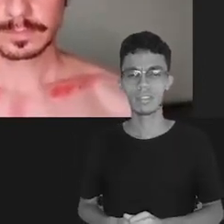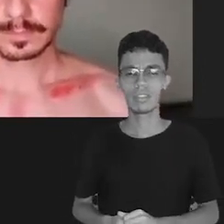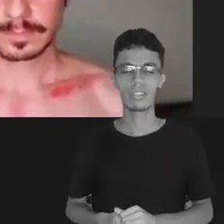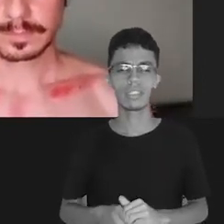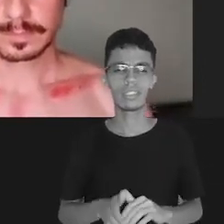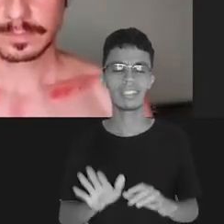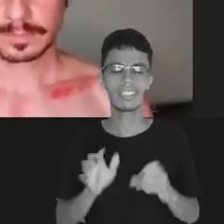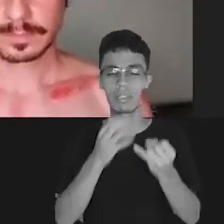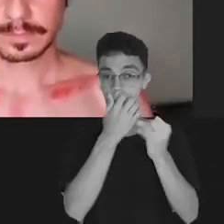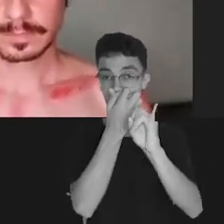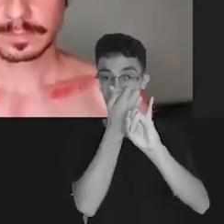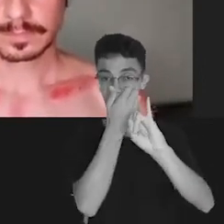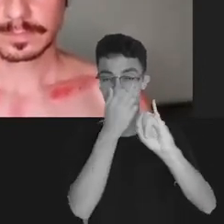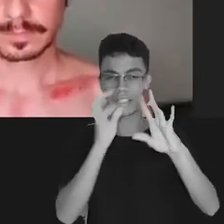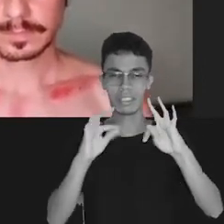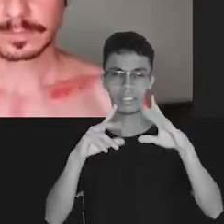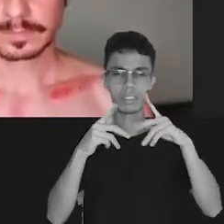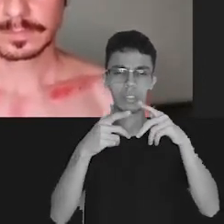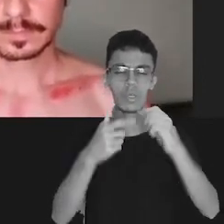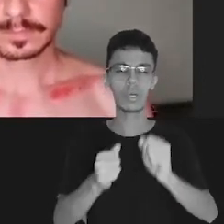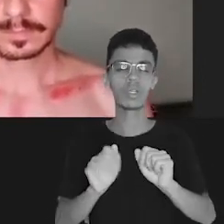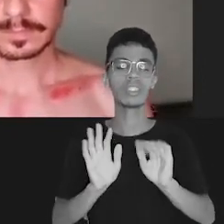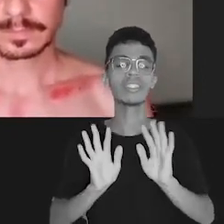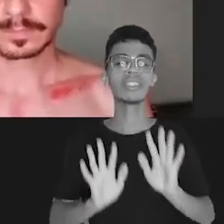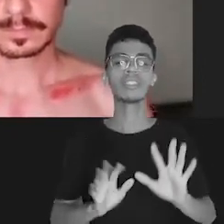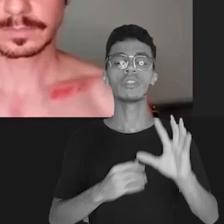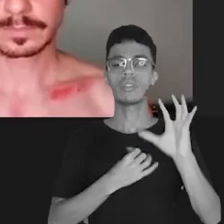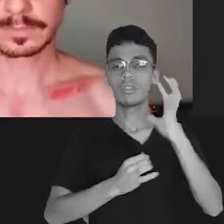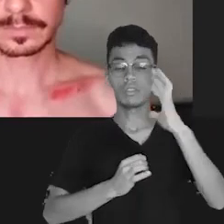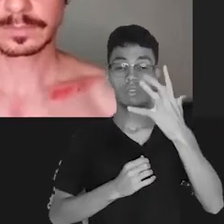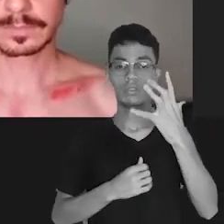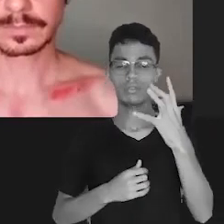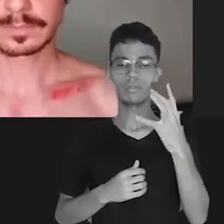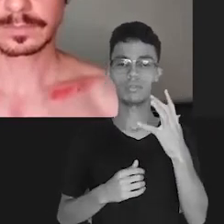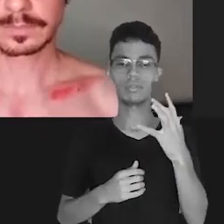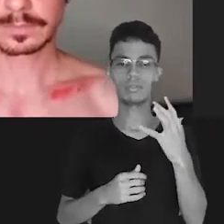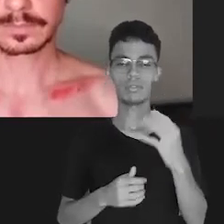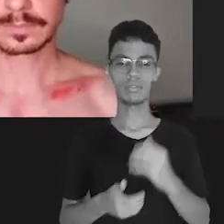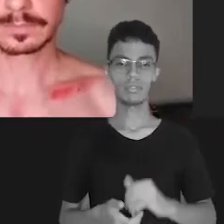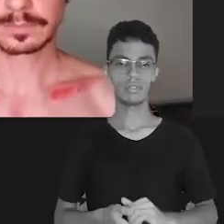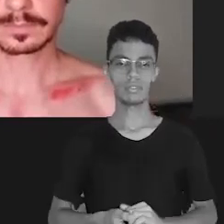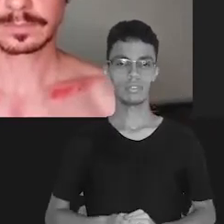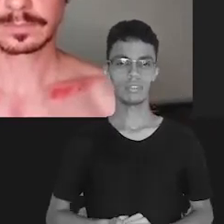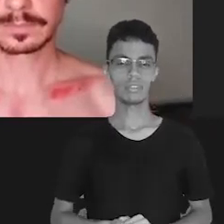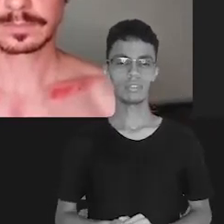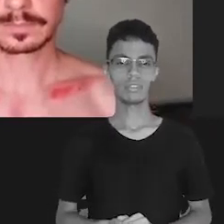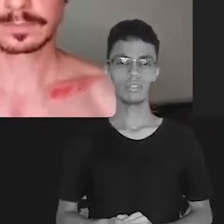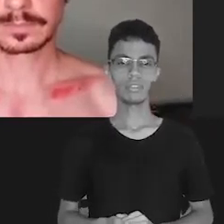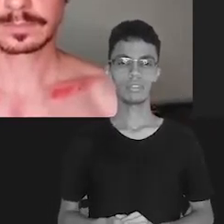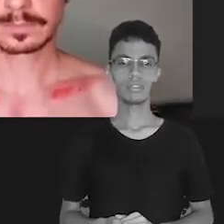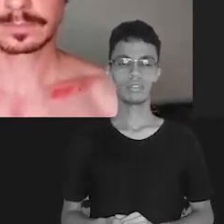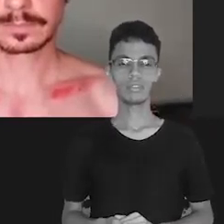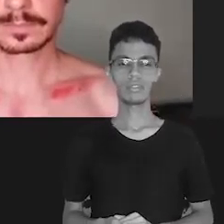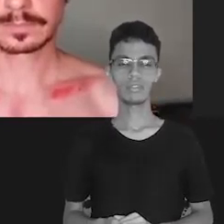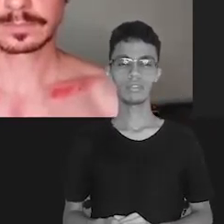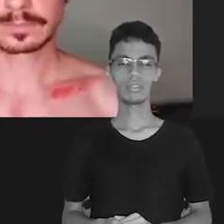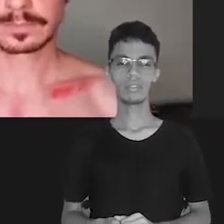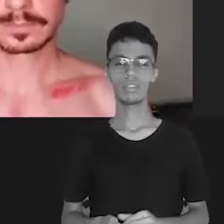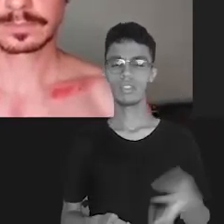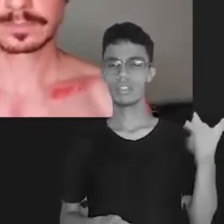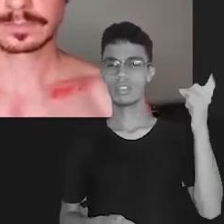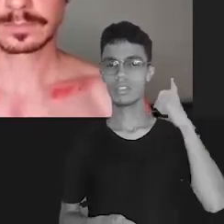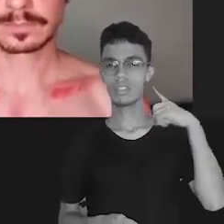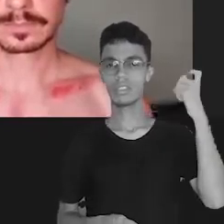Se tudo isso não se cumprir, Além! Rajada